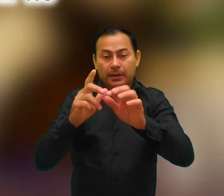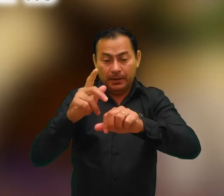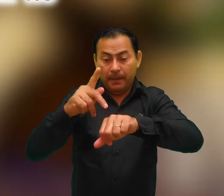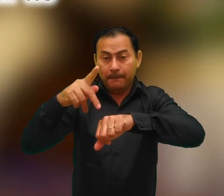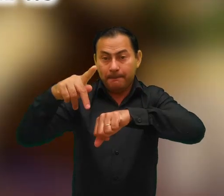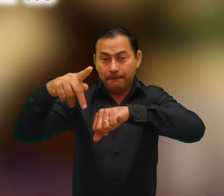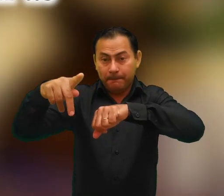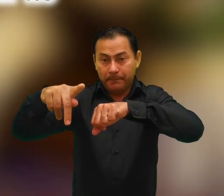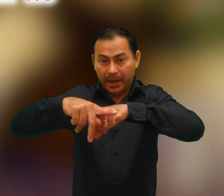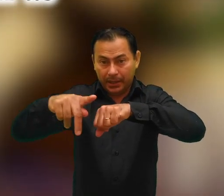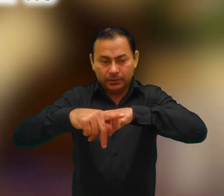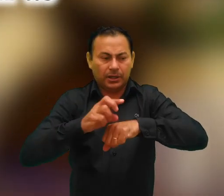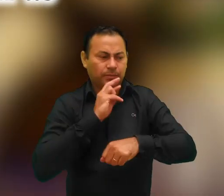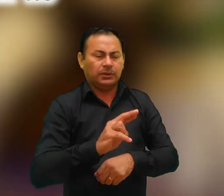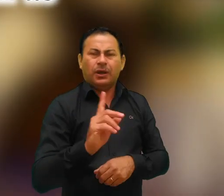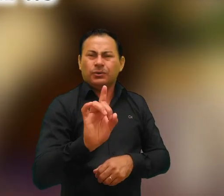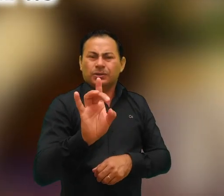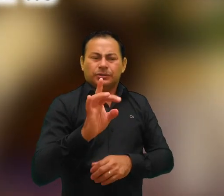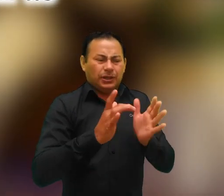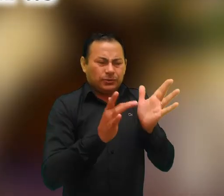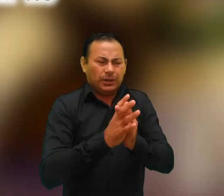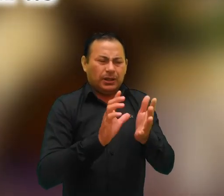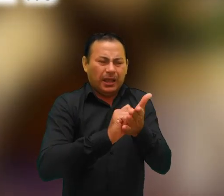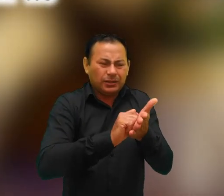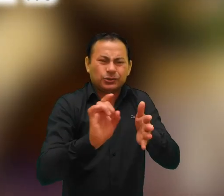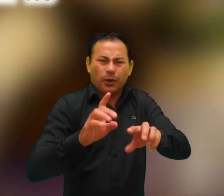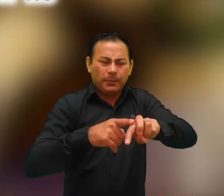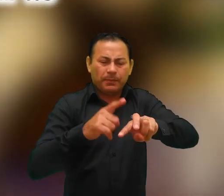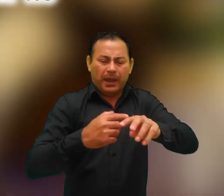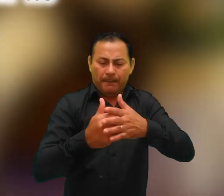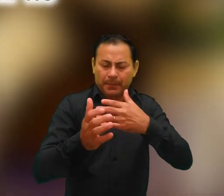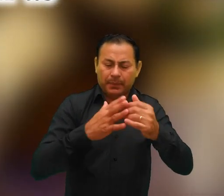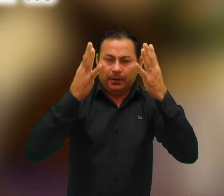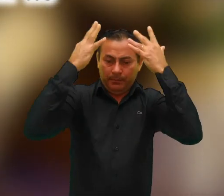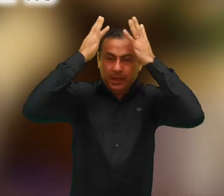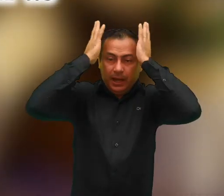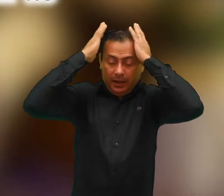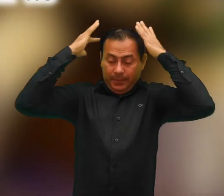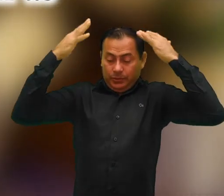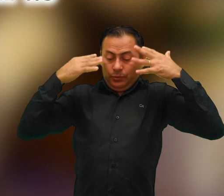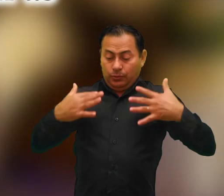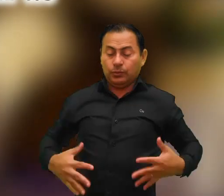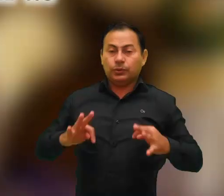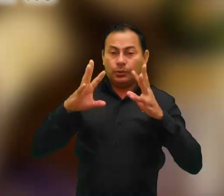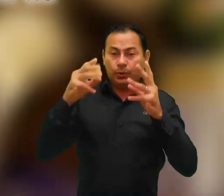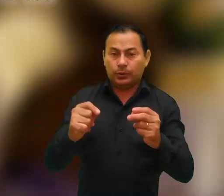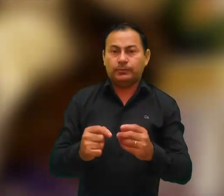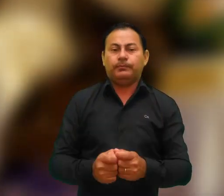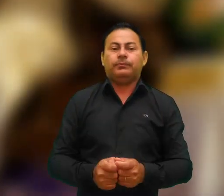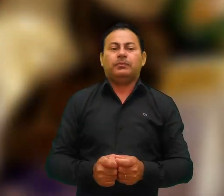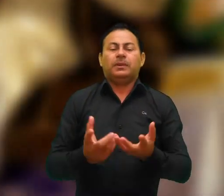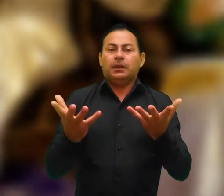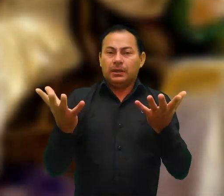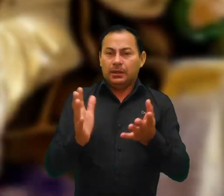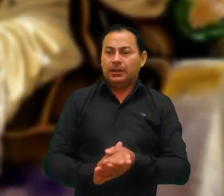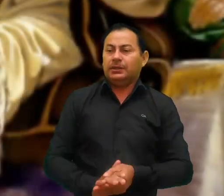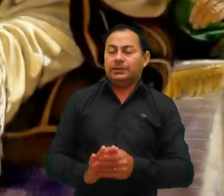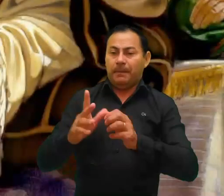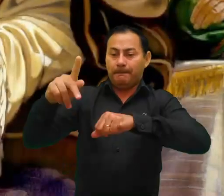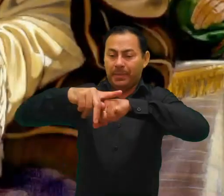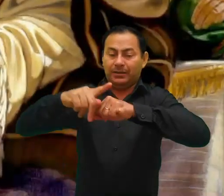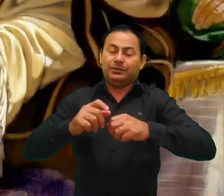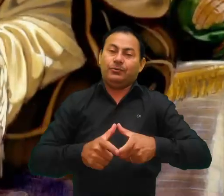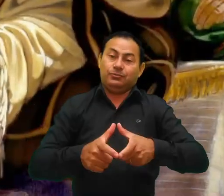respondeu: então, Senhor Jesus, não apenas lave os meus pés, mas também as minhas mãos e a minha cabeça. Ele